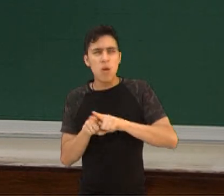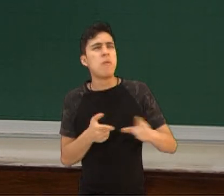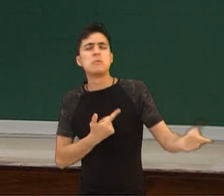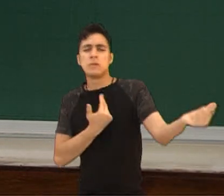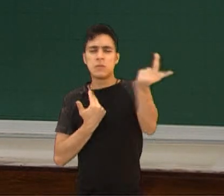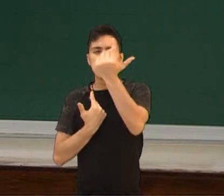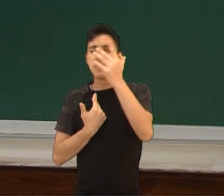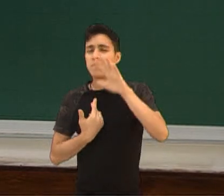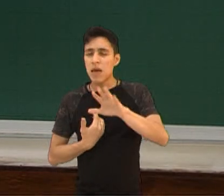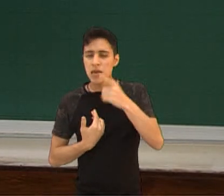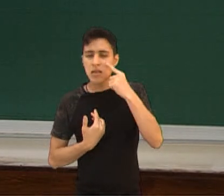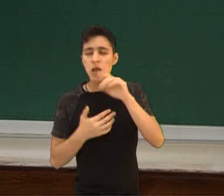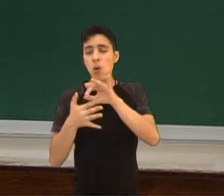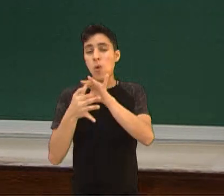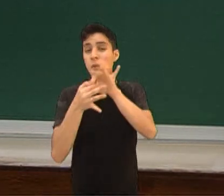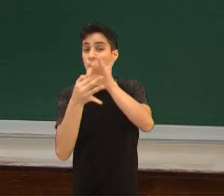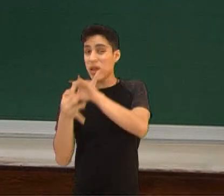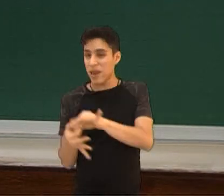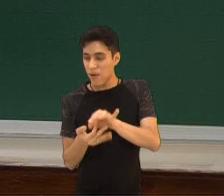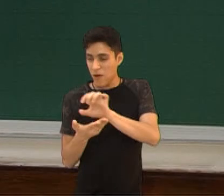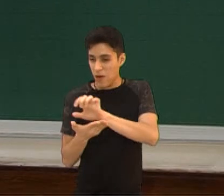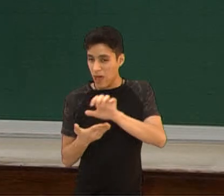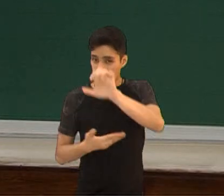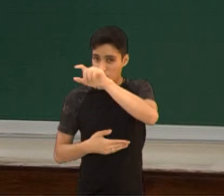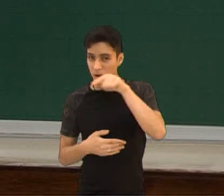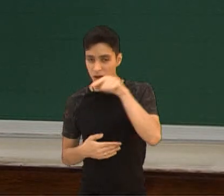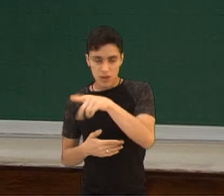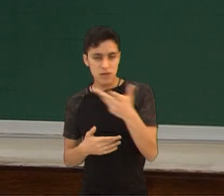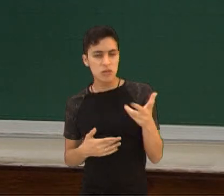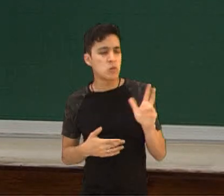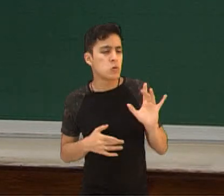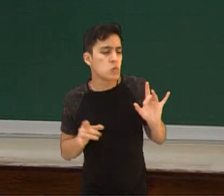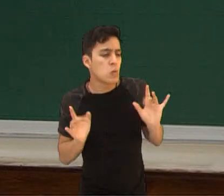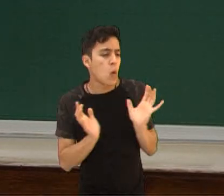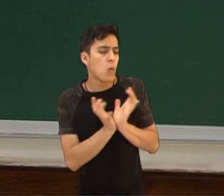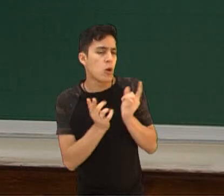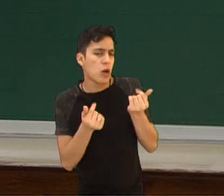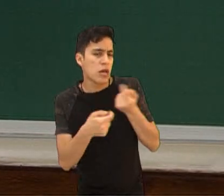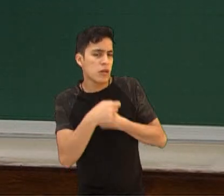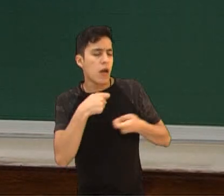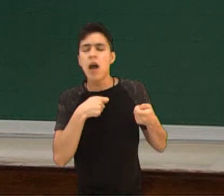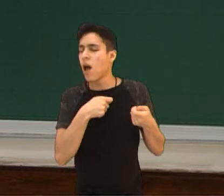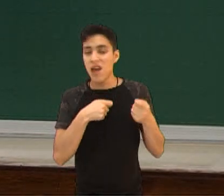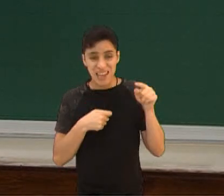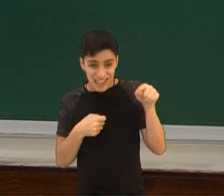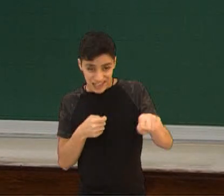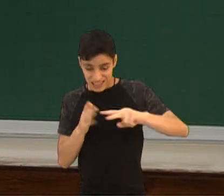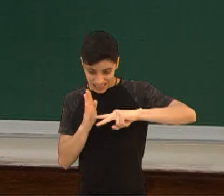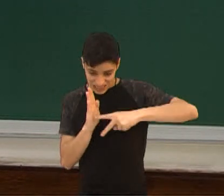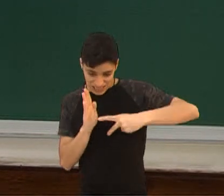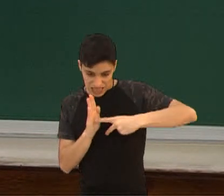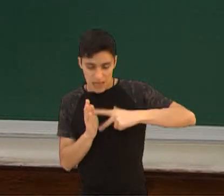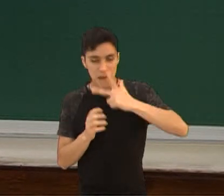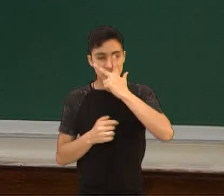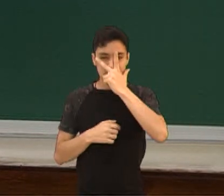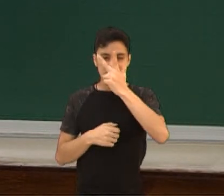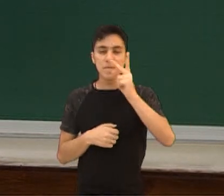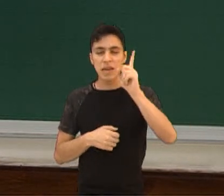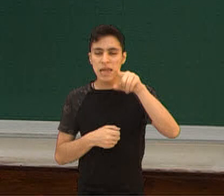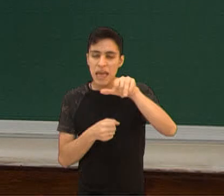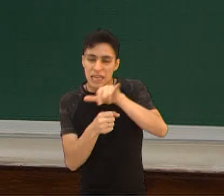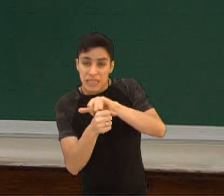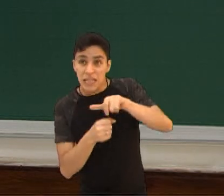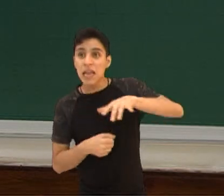União Europeia, como o nome já diz, né, ela não é só simplesmente um bloco econômico, né? Ela é uma aposta da